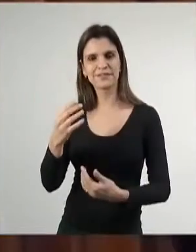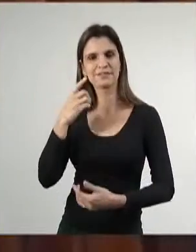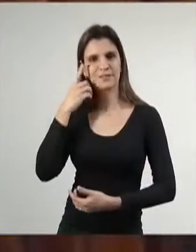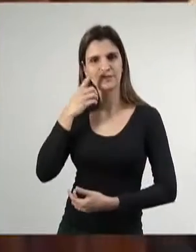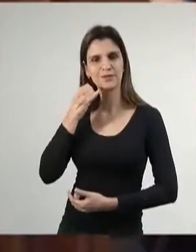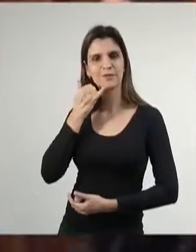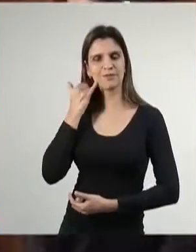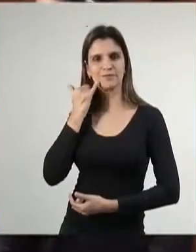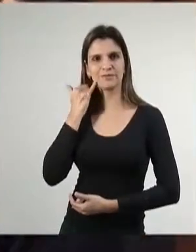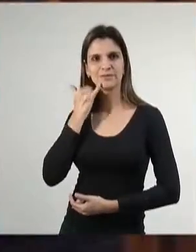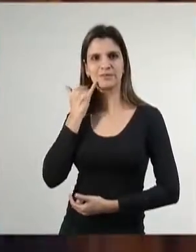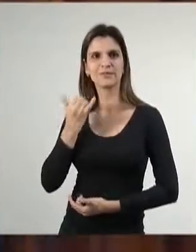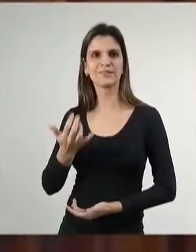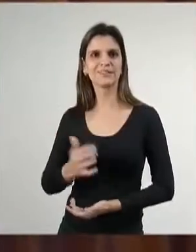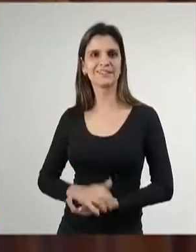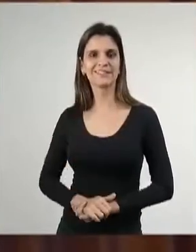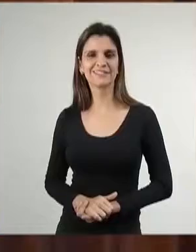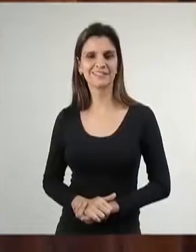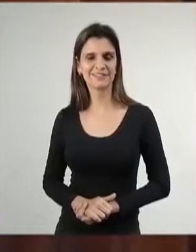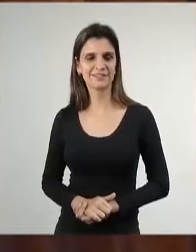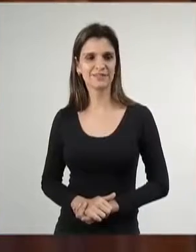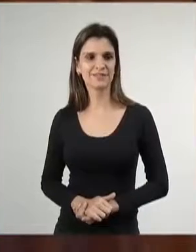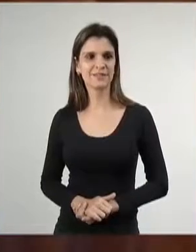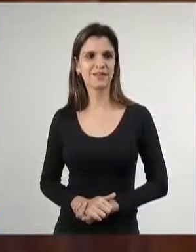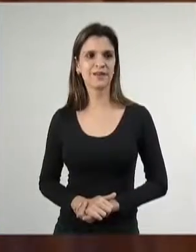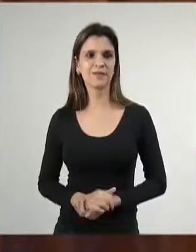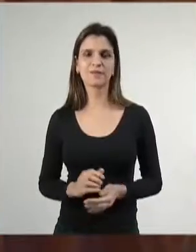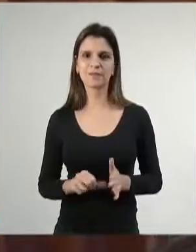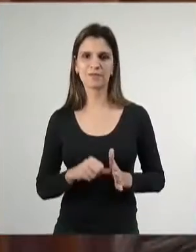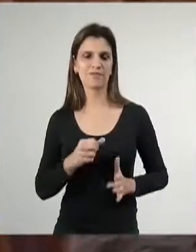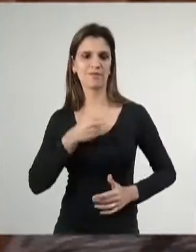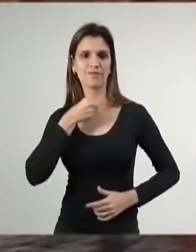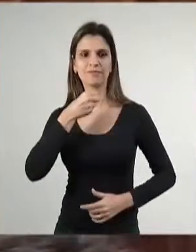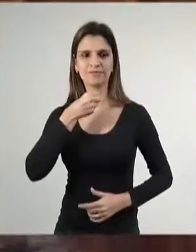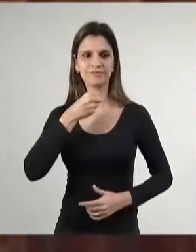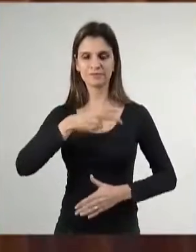me oportuniza de ser o primeiro orador hoje do grande expediente.